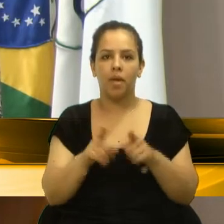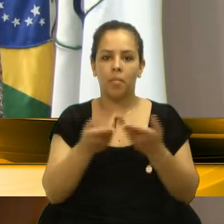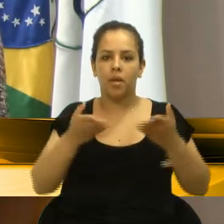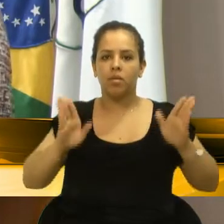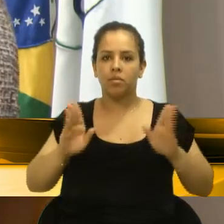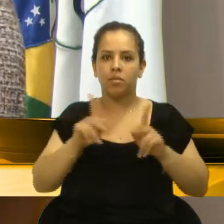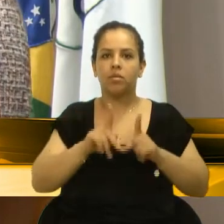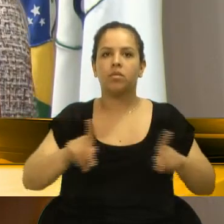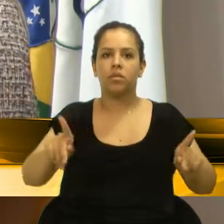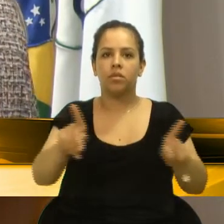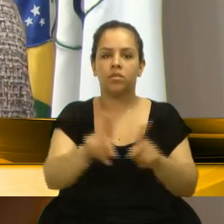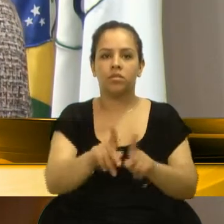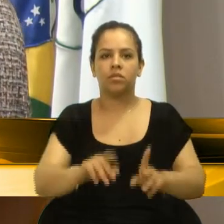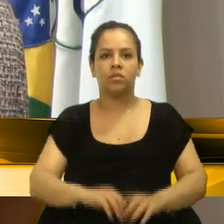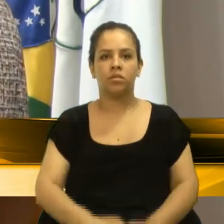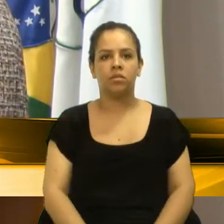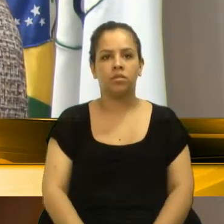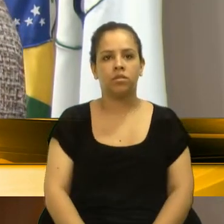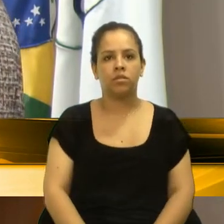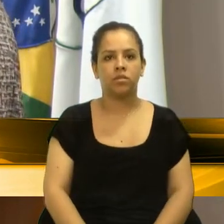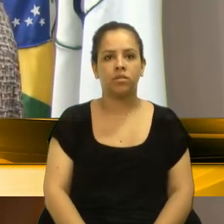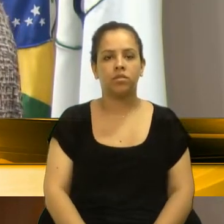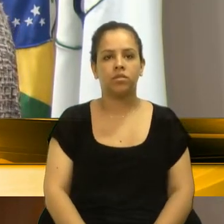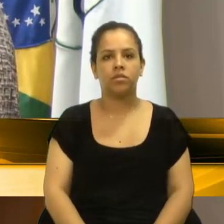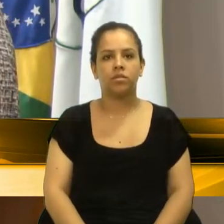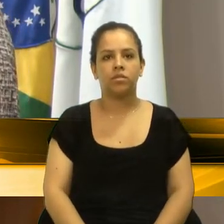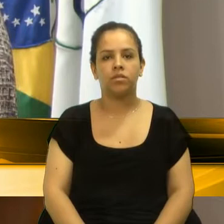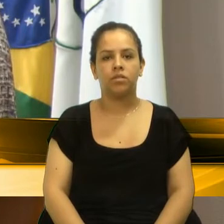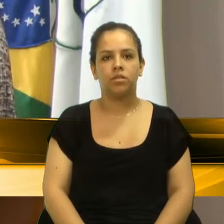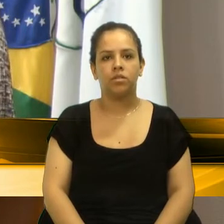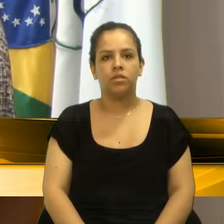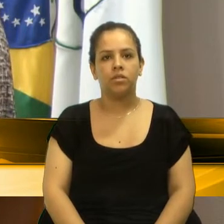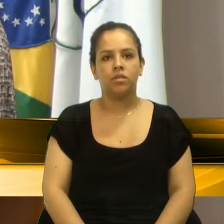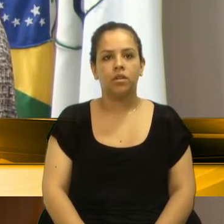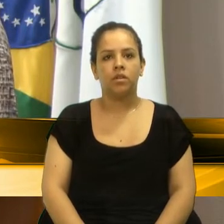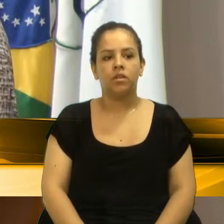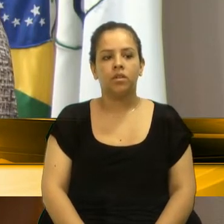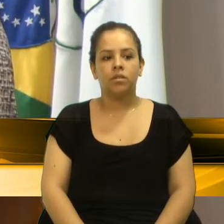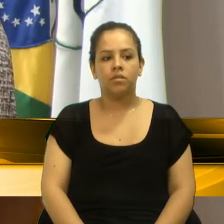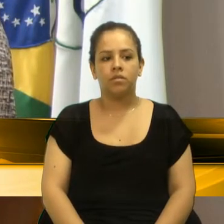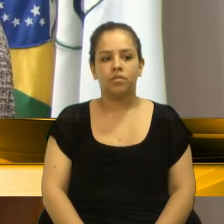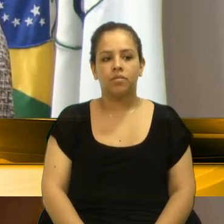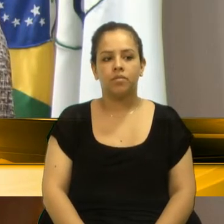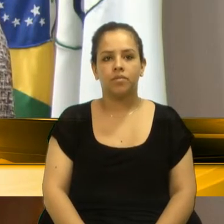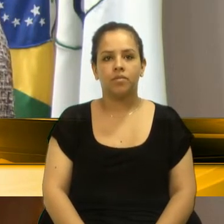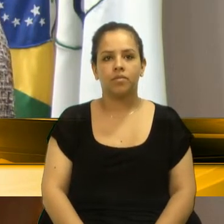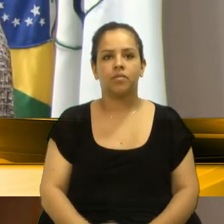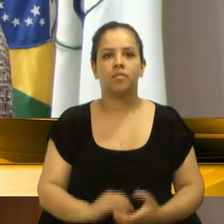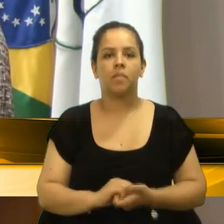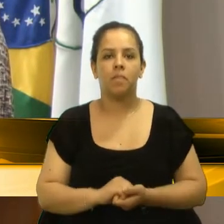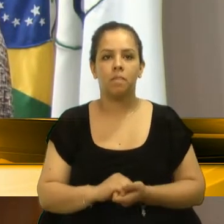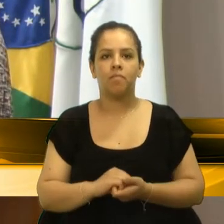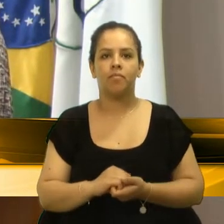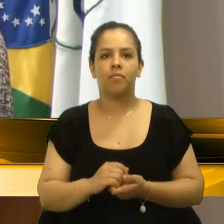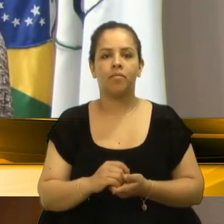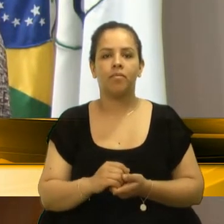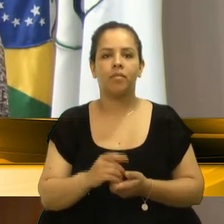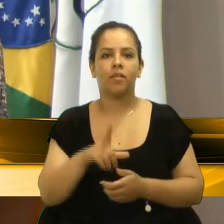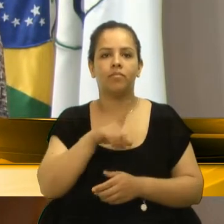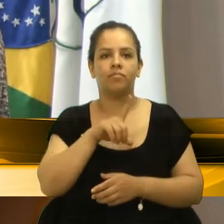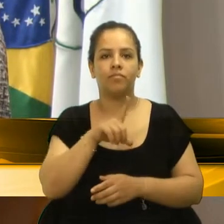fato. Quanto aos enquadramentos aplicados pelo pedido de condenação neste